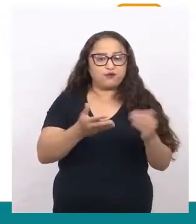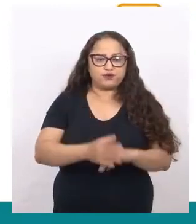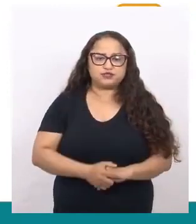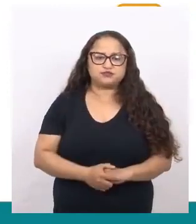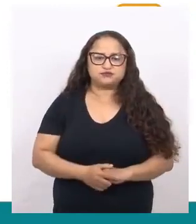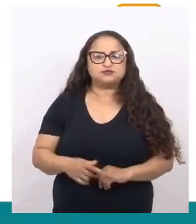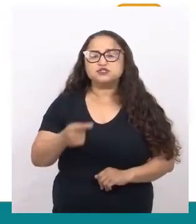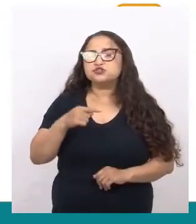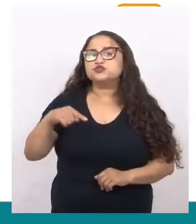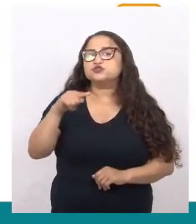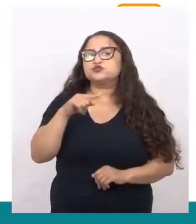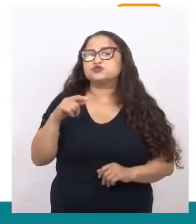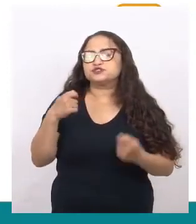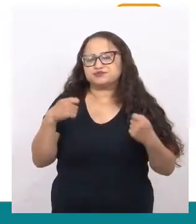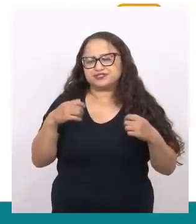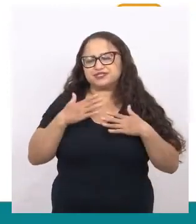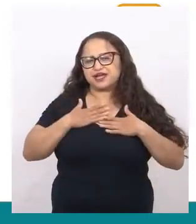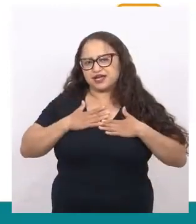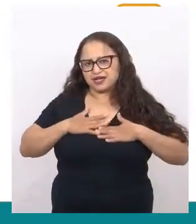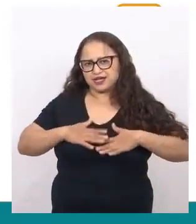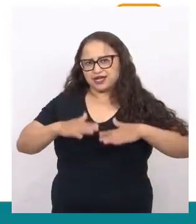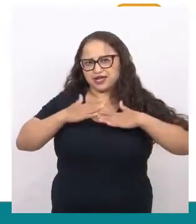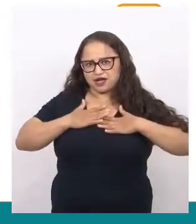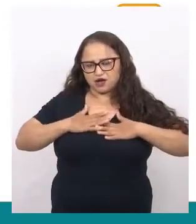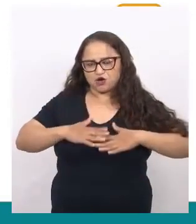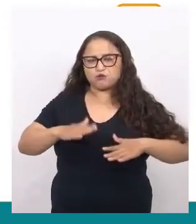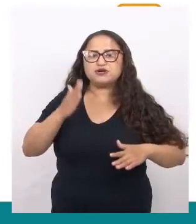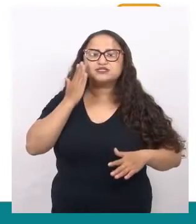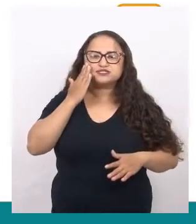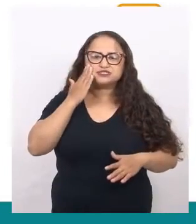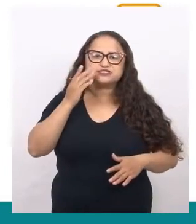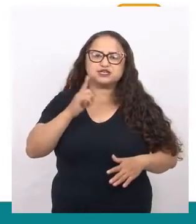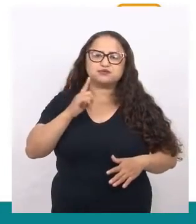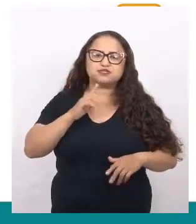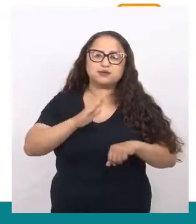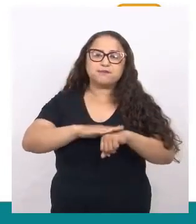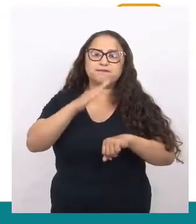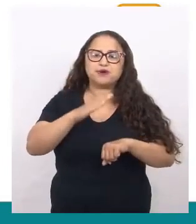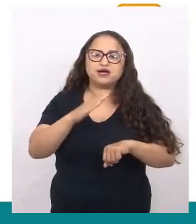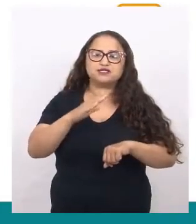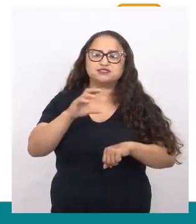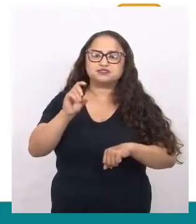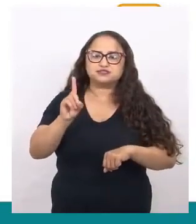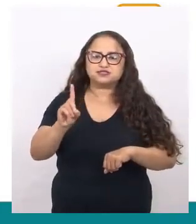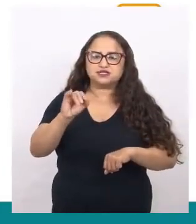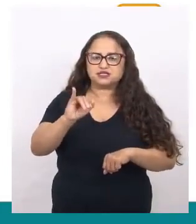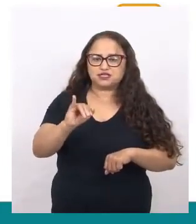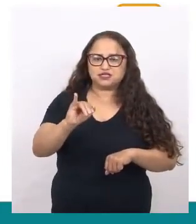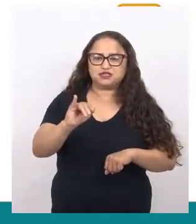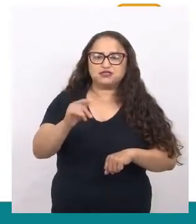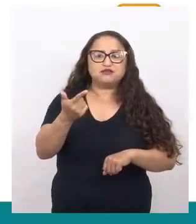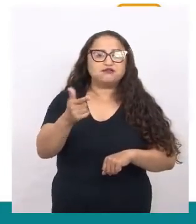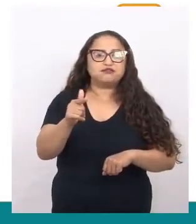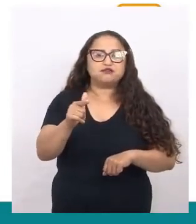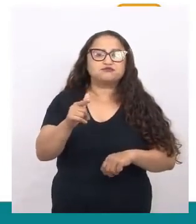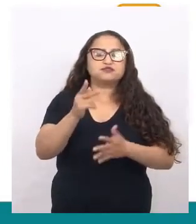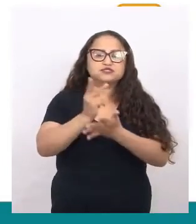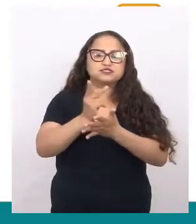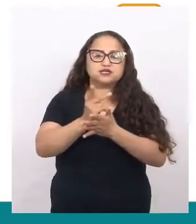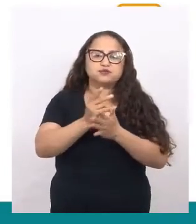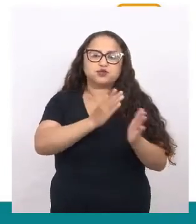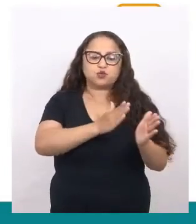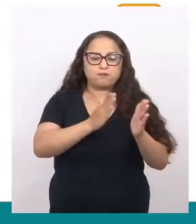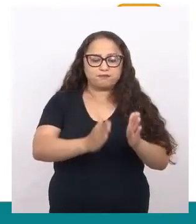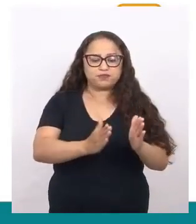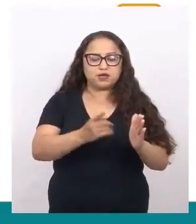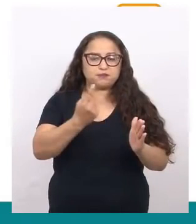gente precisa ter calma, tá? A gente sabe que existem docentes que têm mais de um DI e não vai estar aparecendo durante a etapa 1. Por quê?